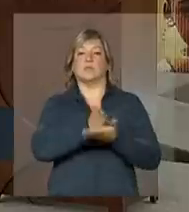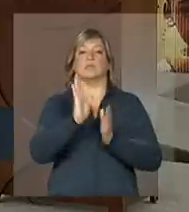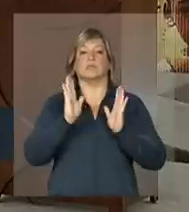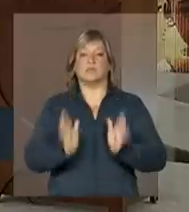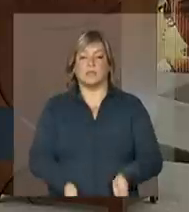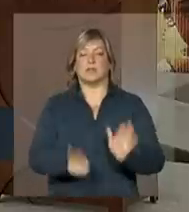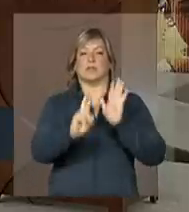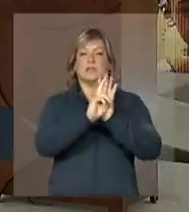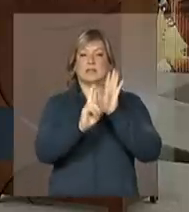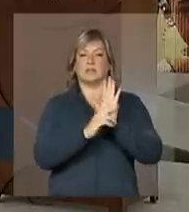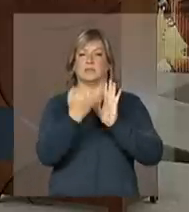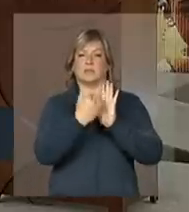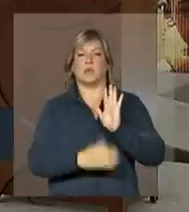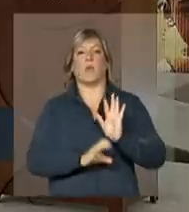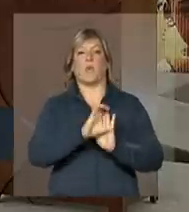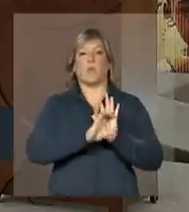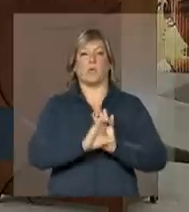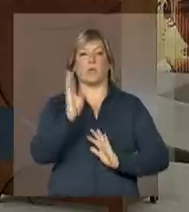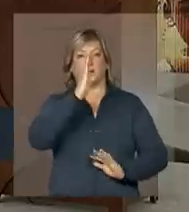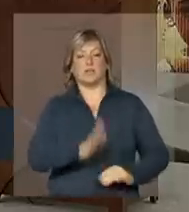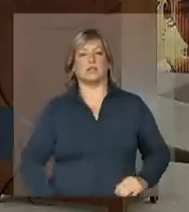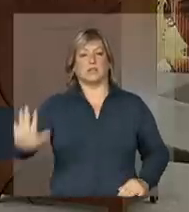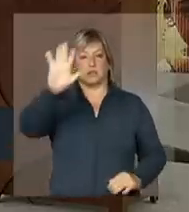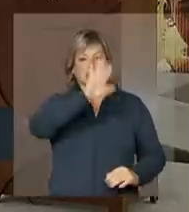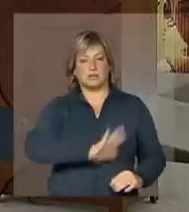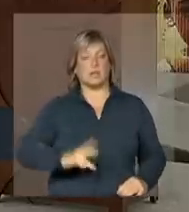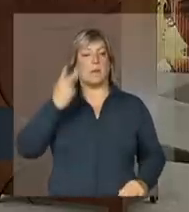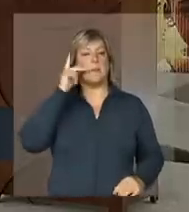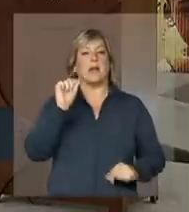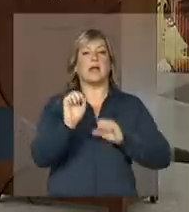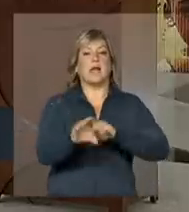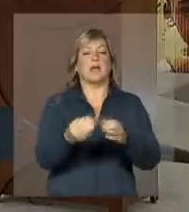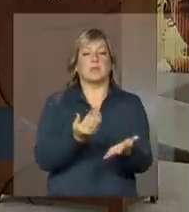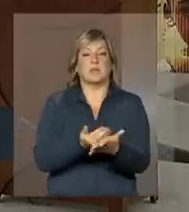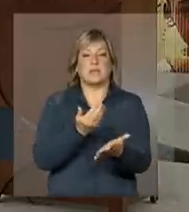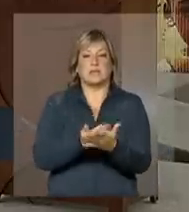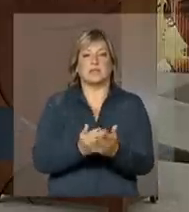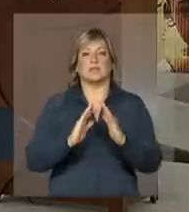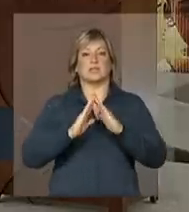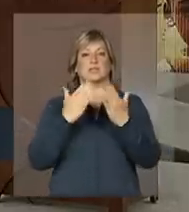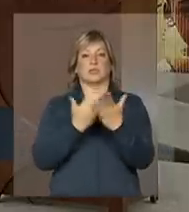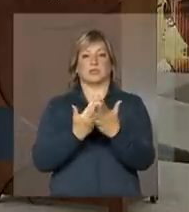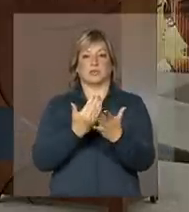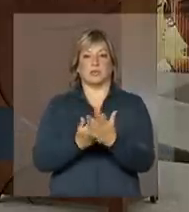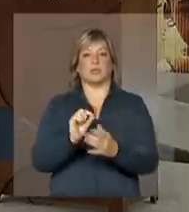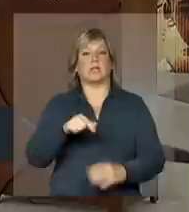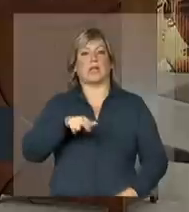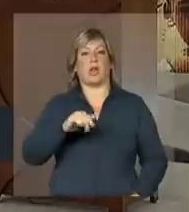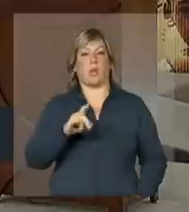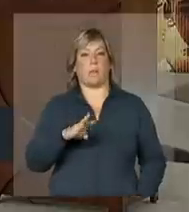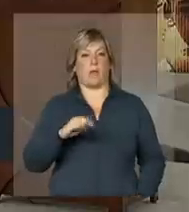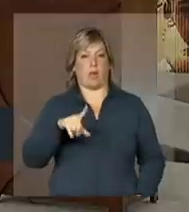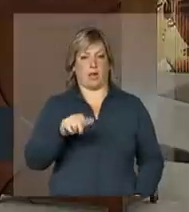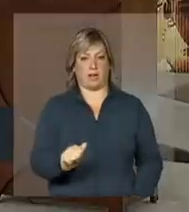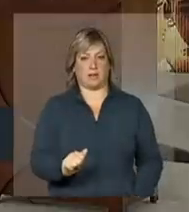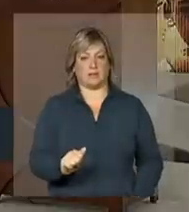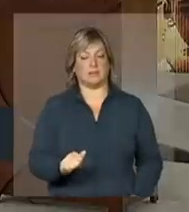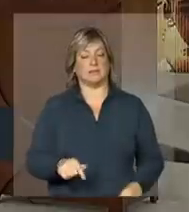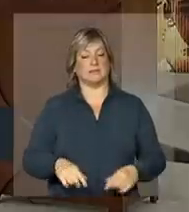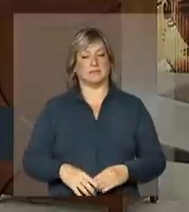diretrizes curriculares nacionais para a educação escolar quilombola que